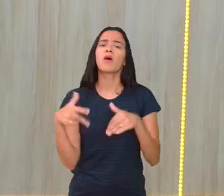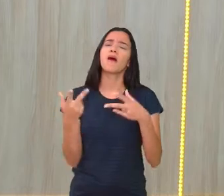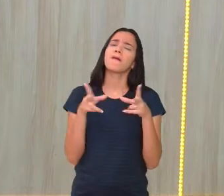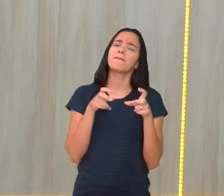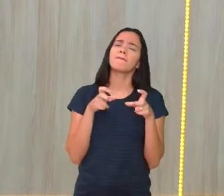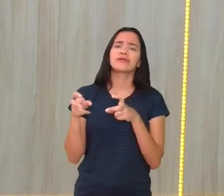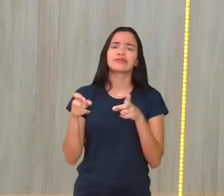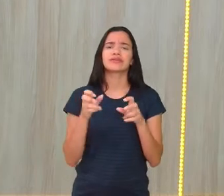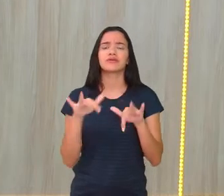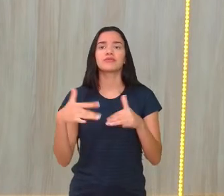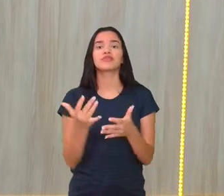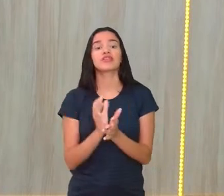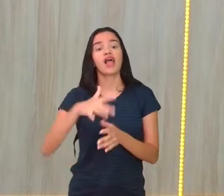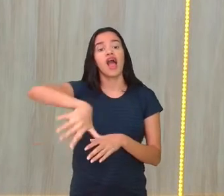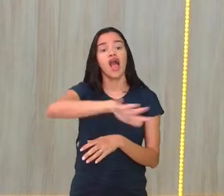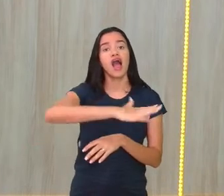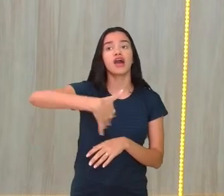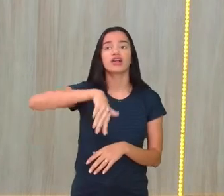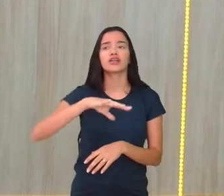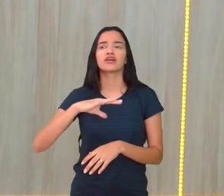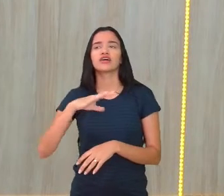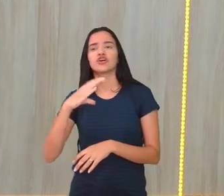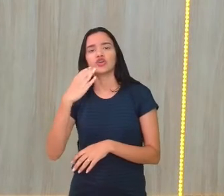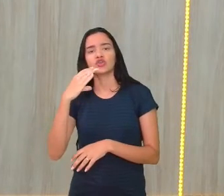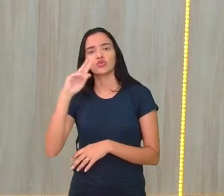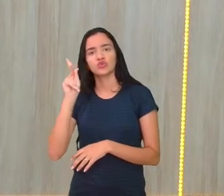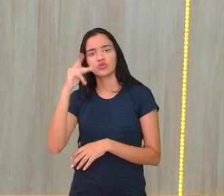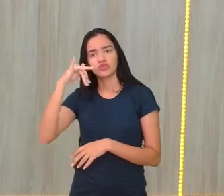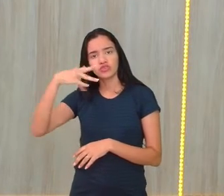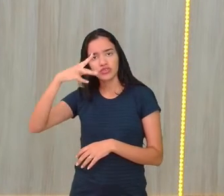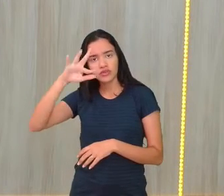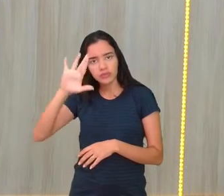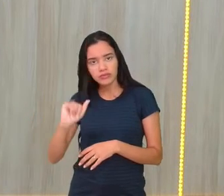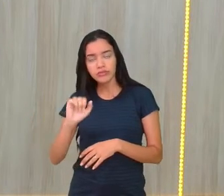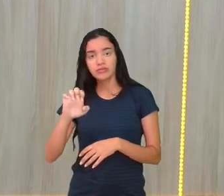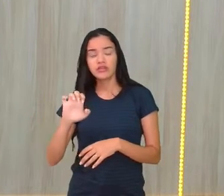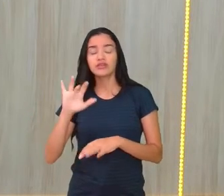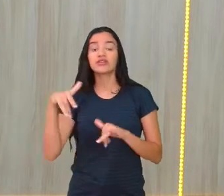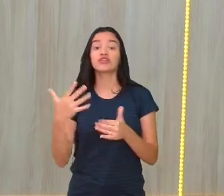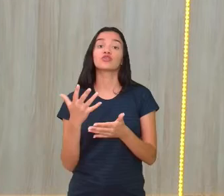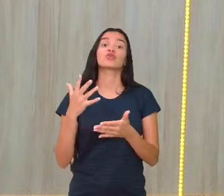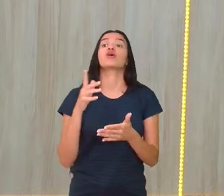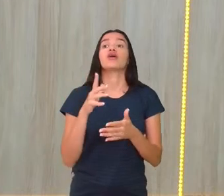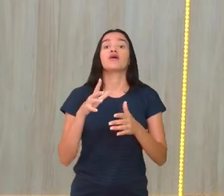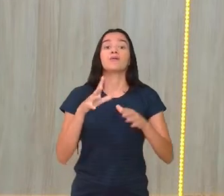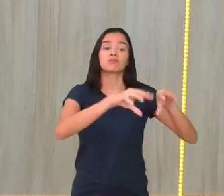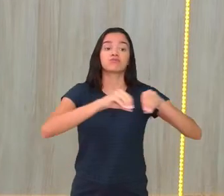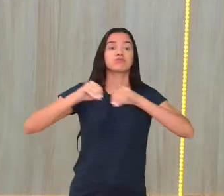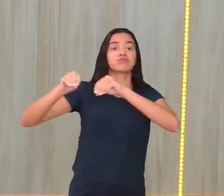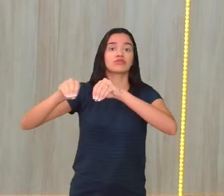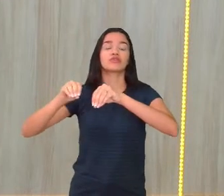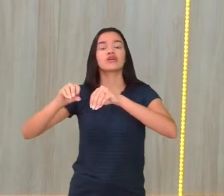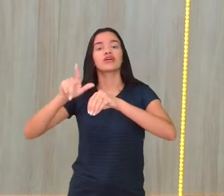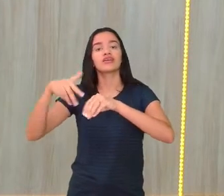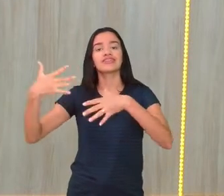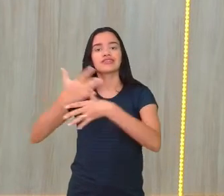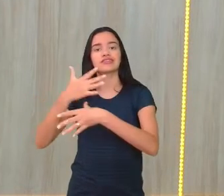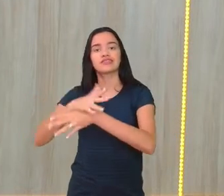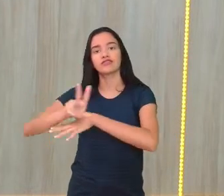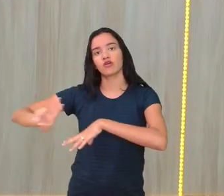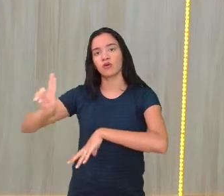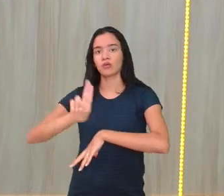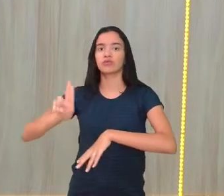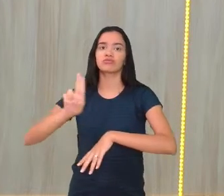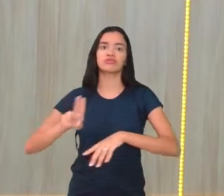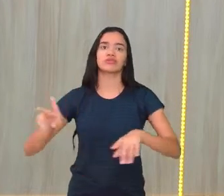do Chipre, ok? Deslocado aqui, ó, do continente, a gente tem cidades, né, que foram